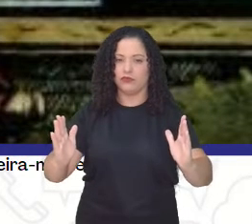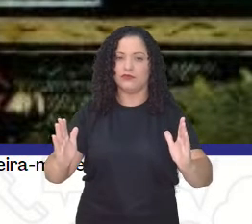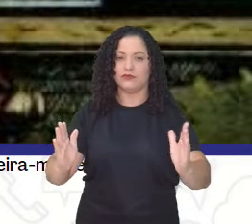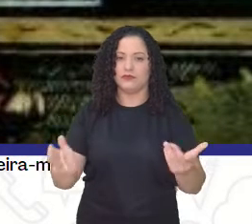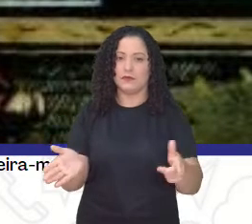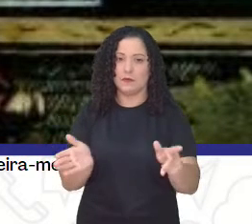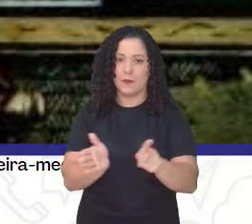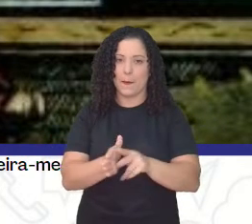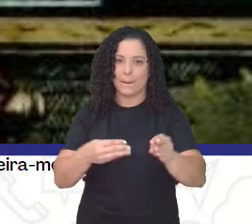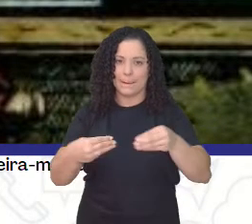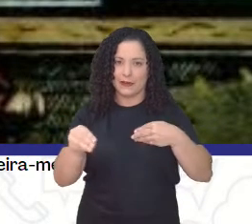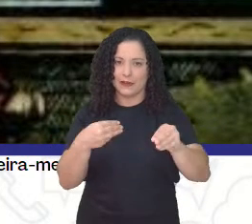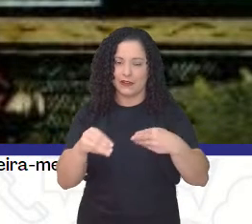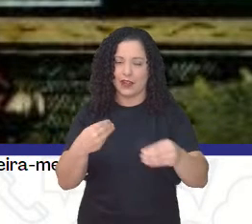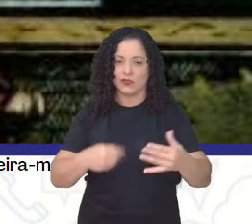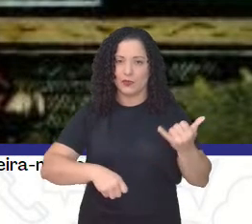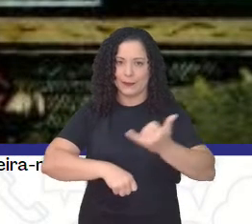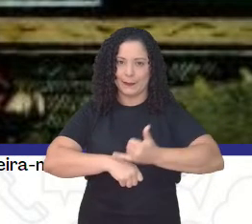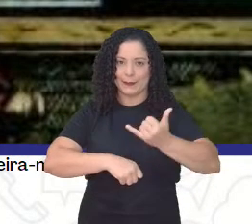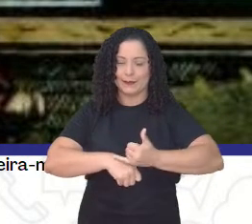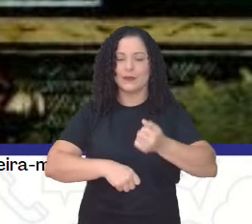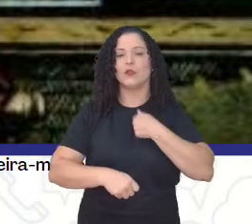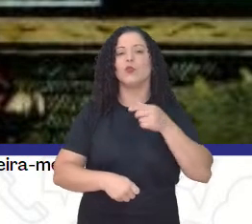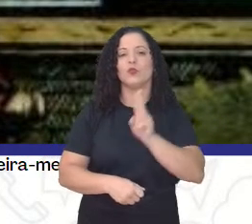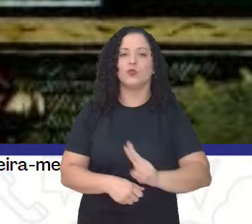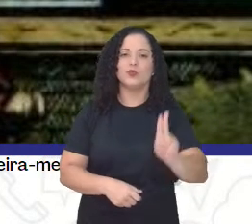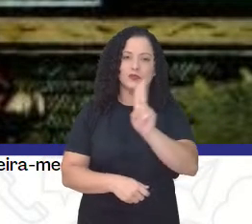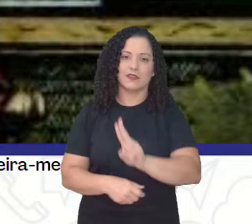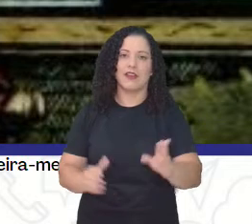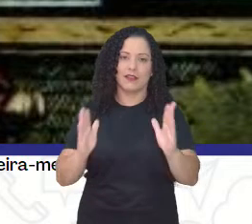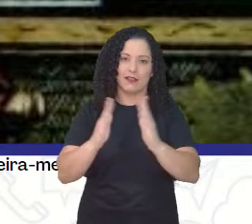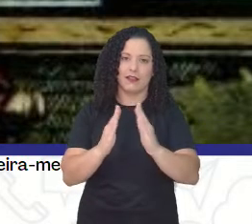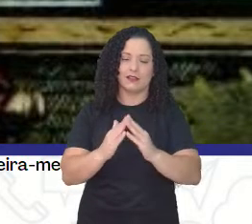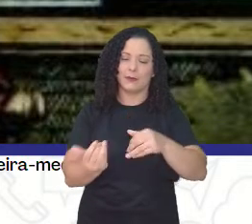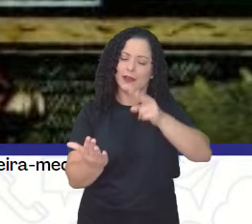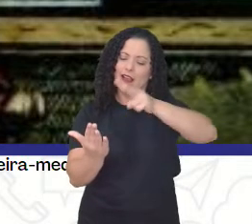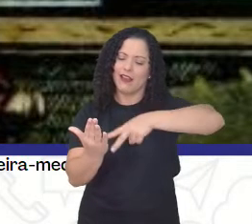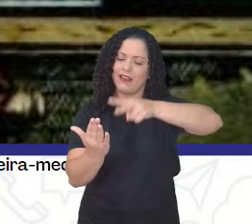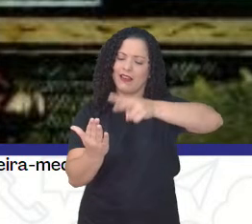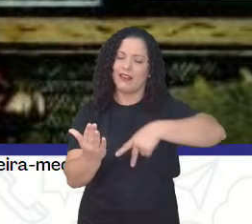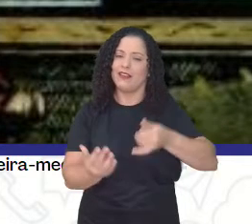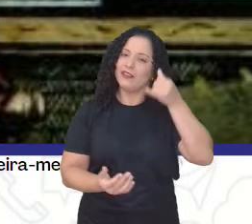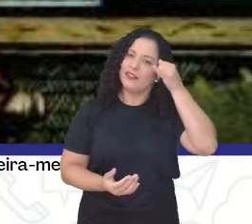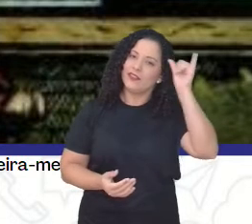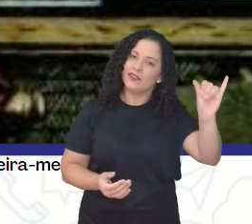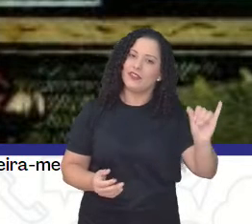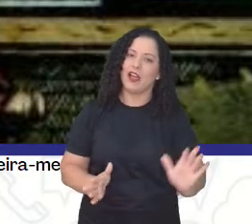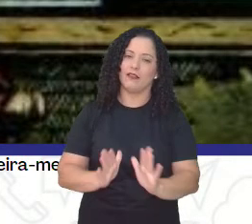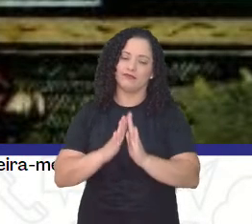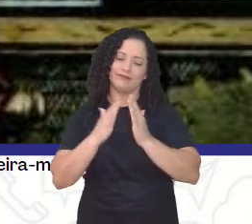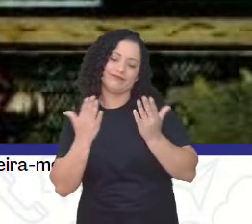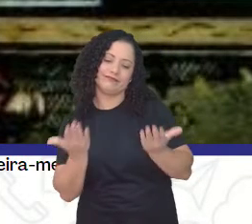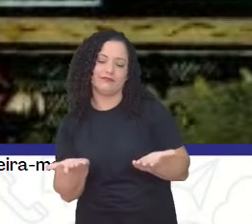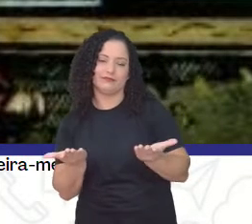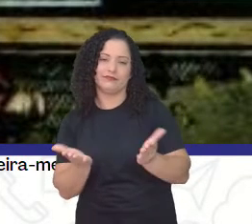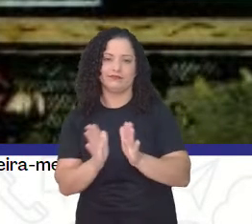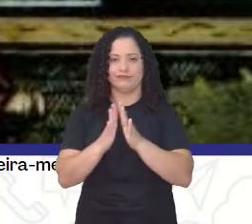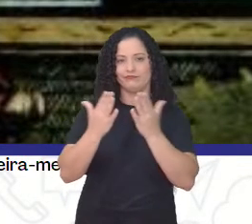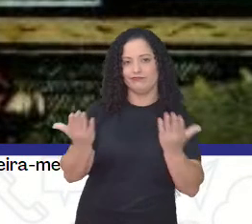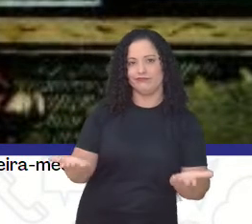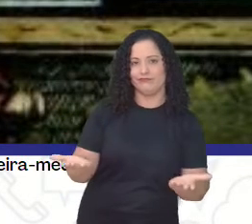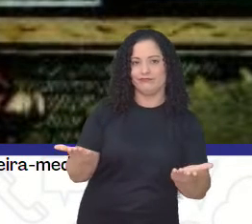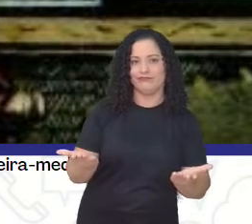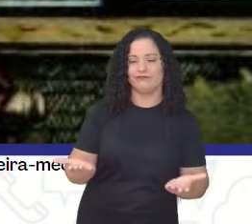feito de plástico e metal, que eu utilizo às vezes em casa para leitura, para você não ficar ali o tempo todo, a depender